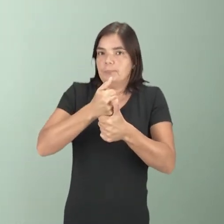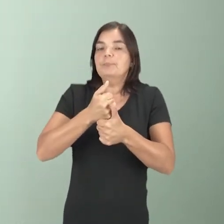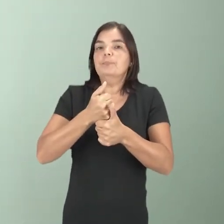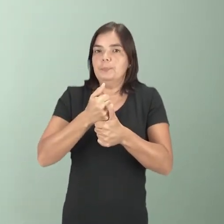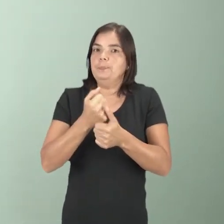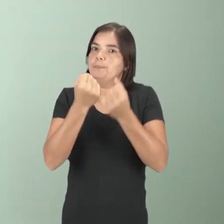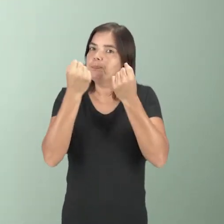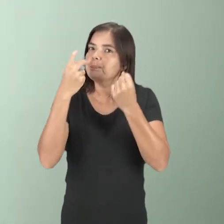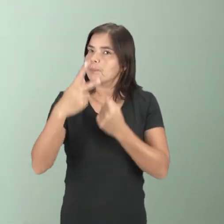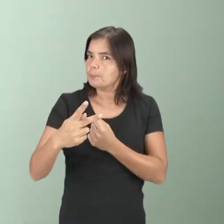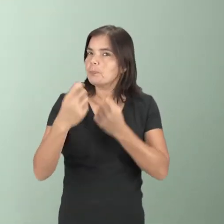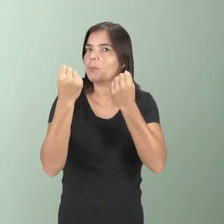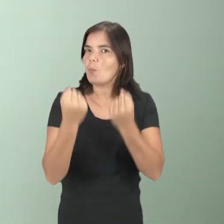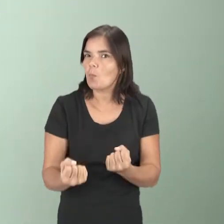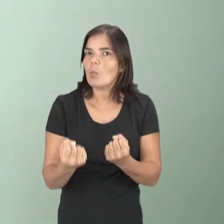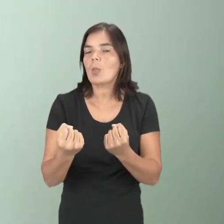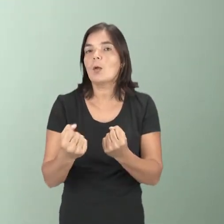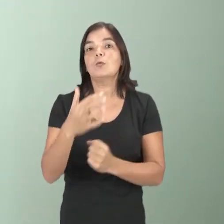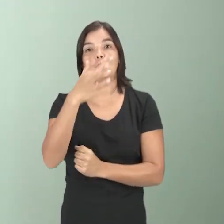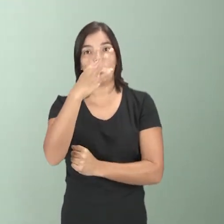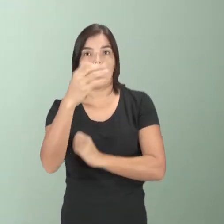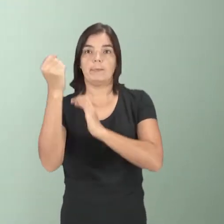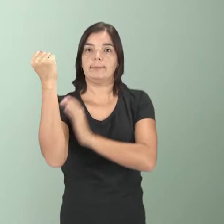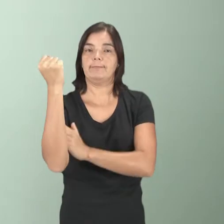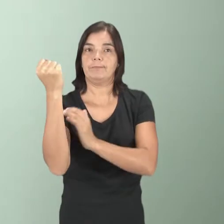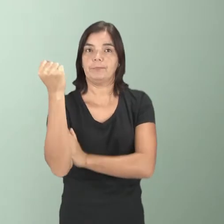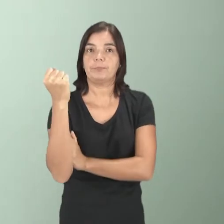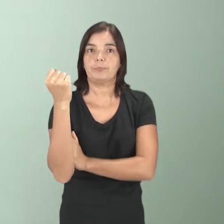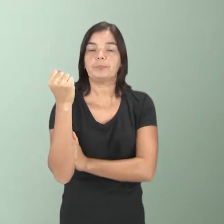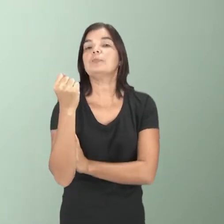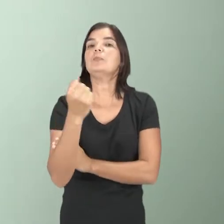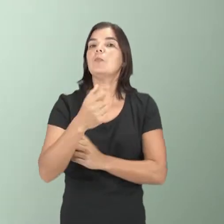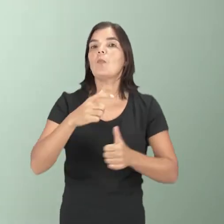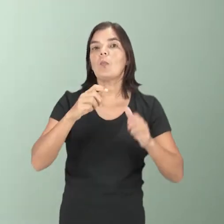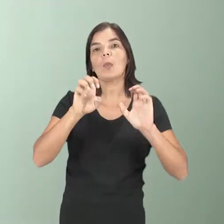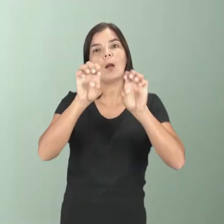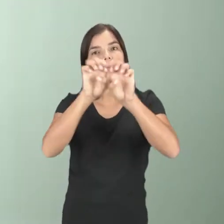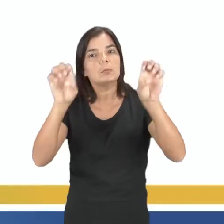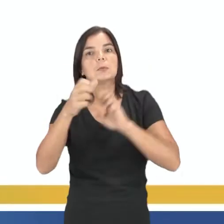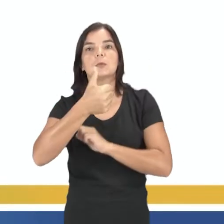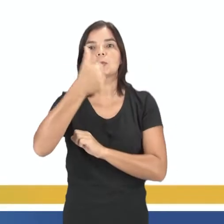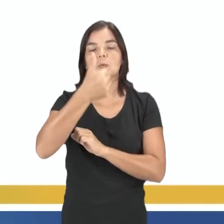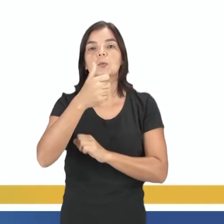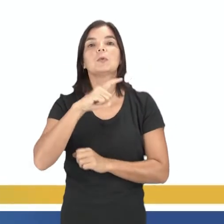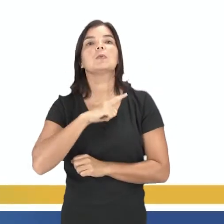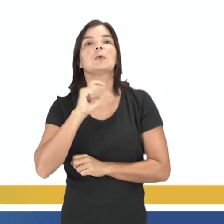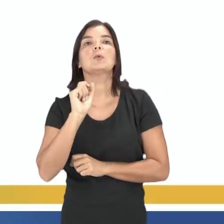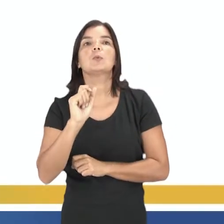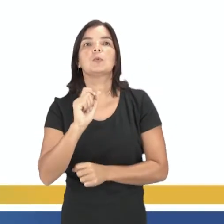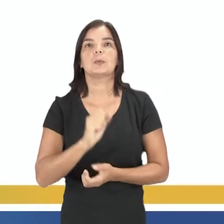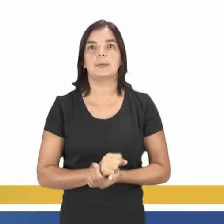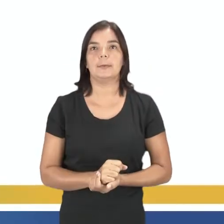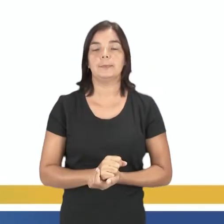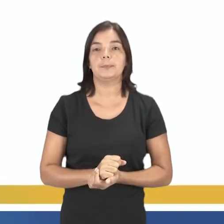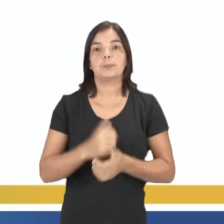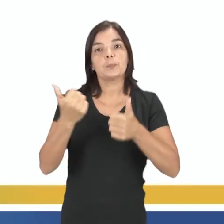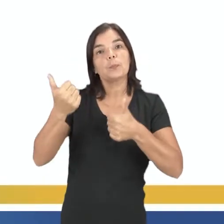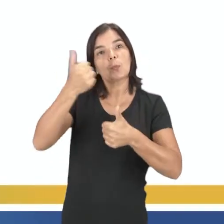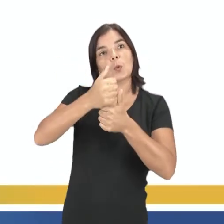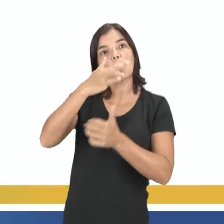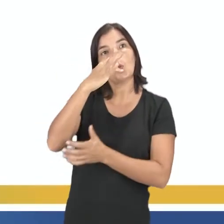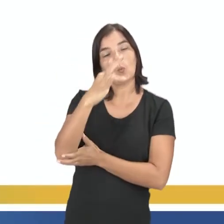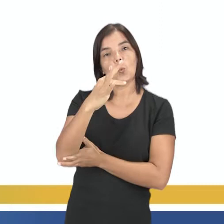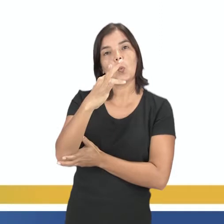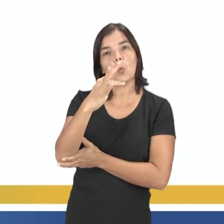de peso lá no F da força, na equação 1, a gente vai ter que, no lugar do